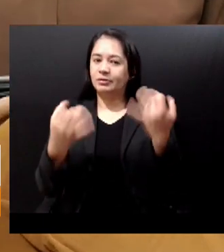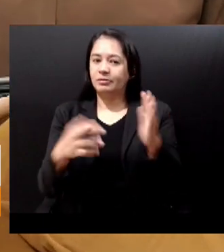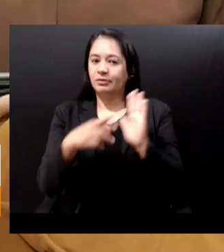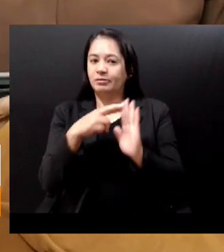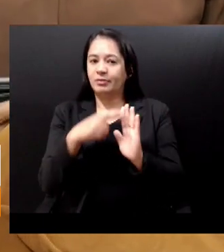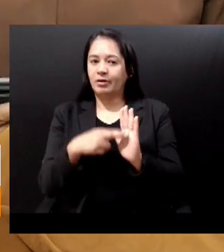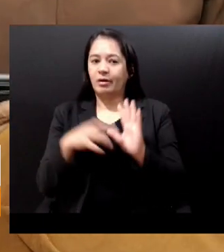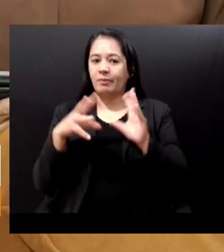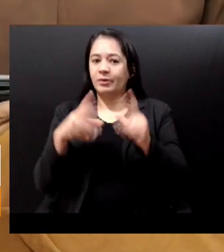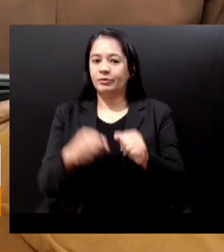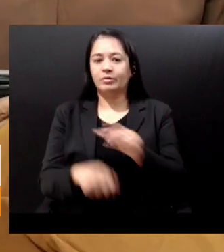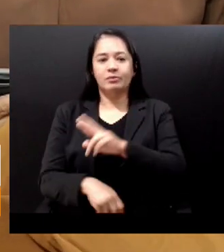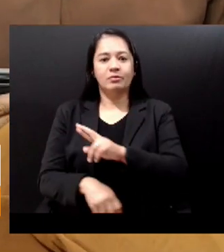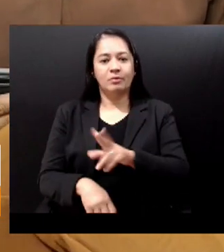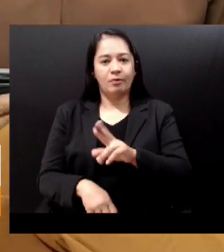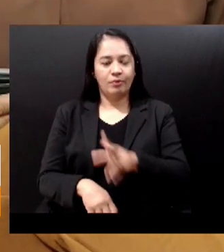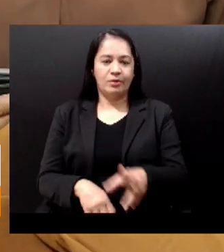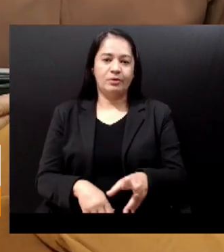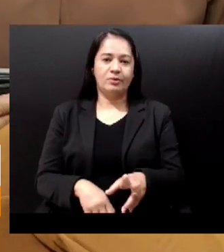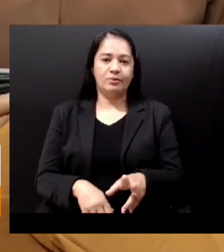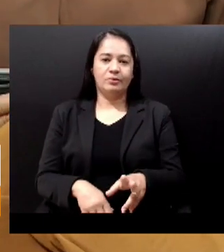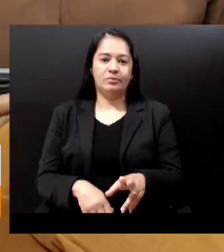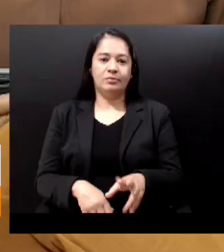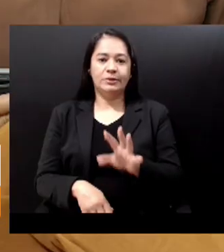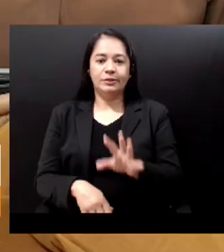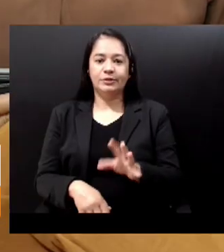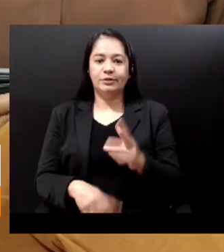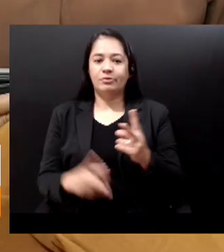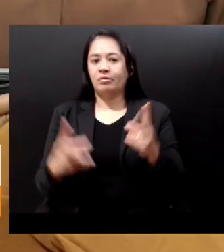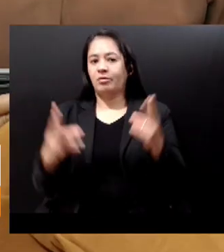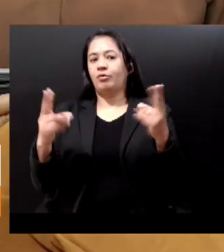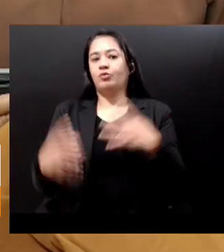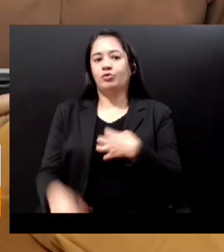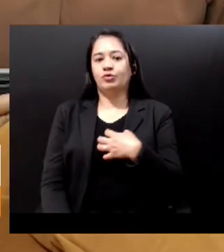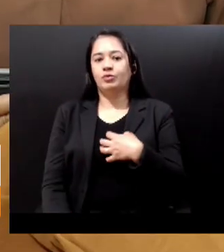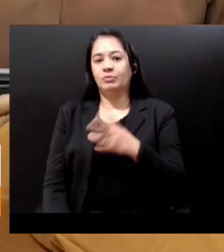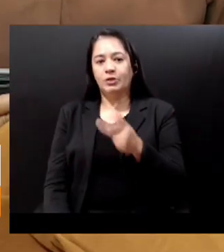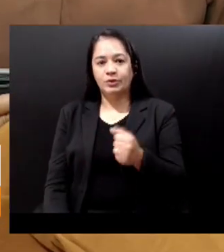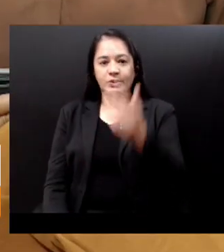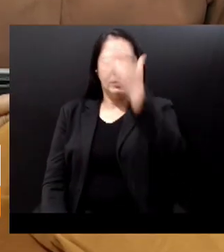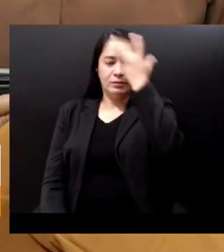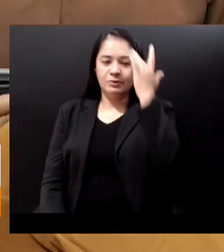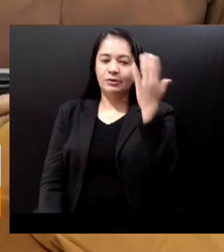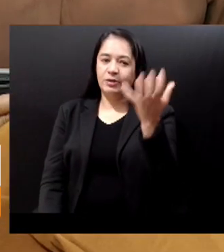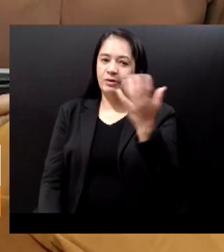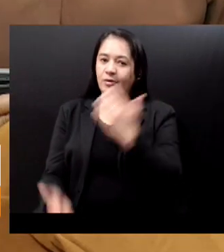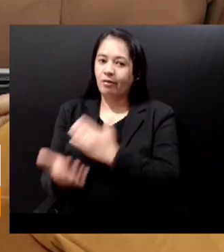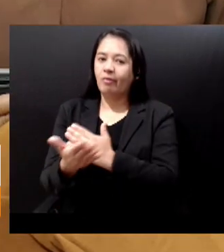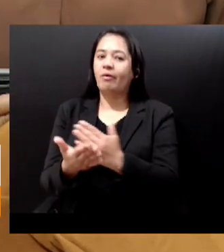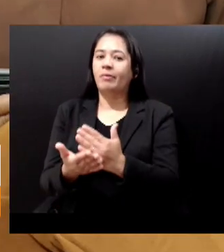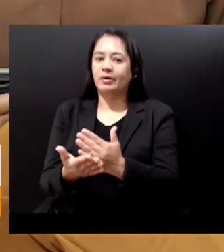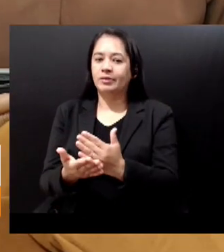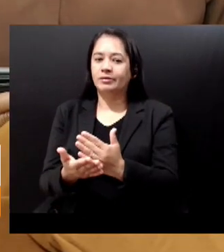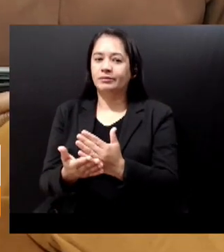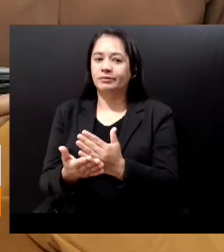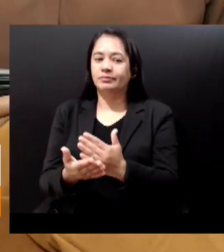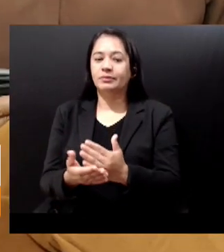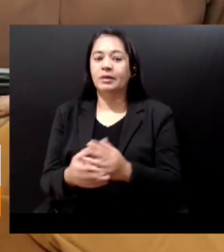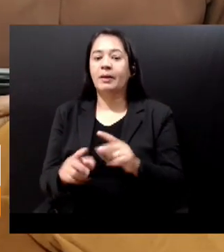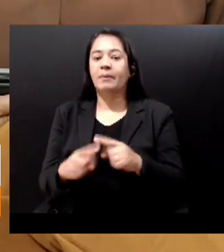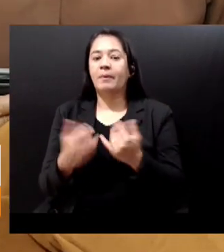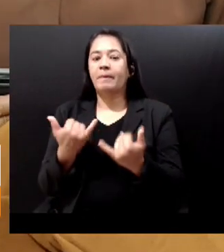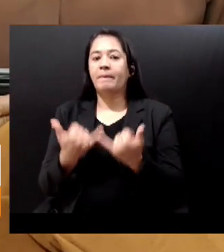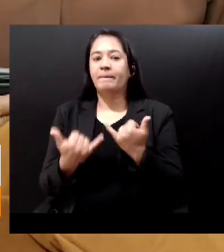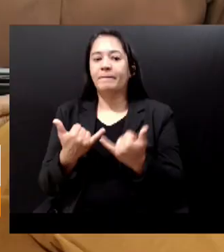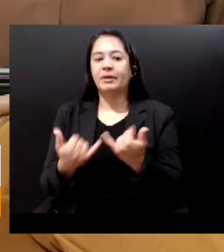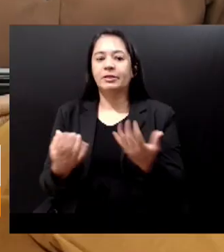essa configuração vai se dar da mesma maneira para todo mundo que quer começar uma atividade. Me parece que é muito mais sobre estabelecer